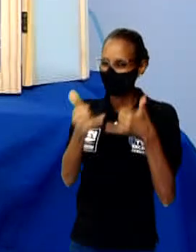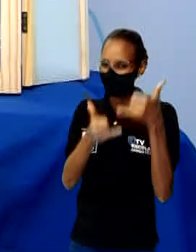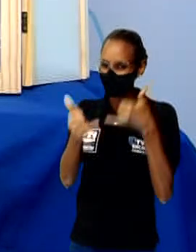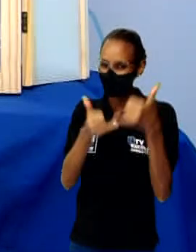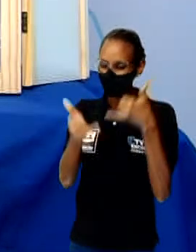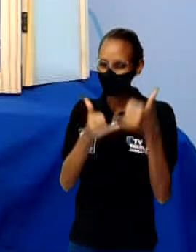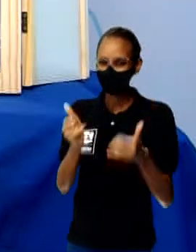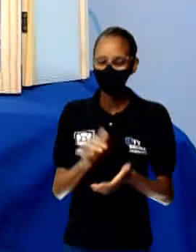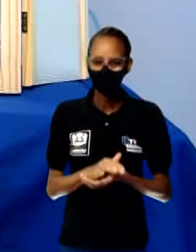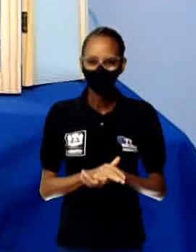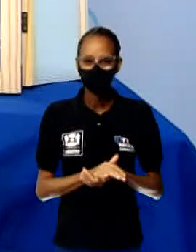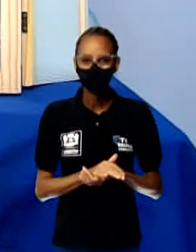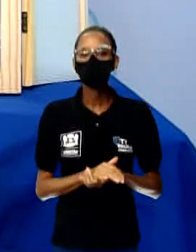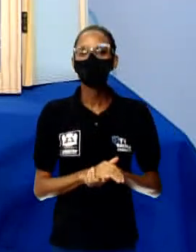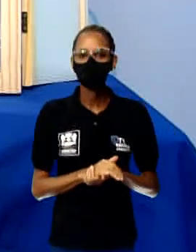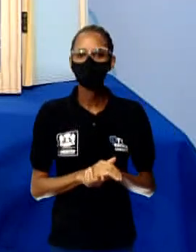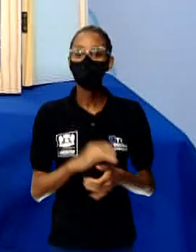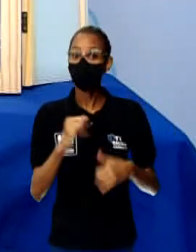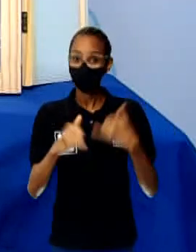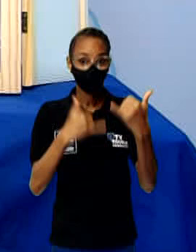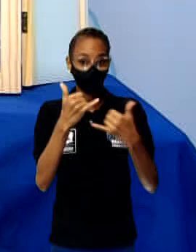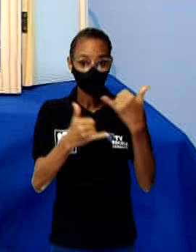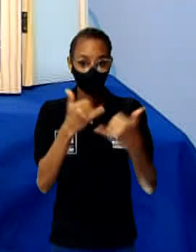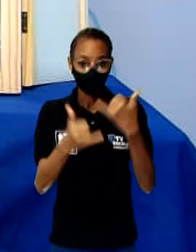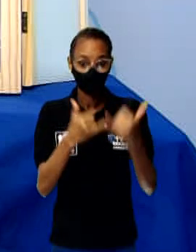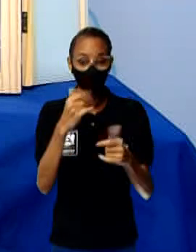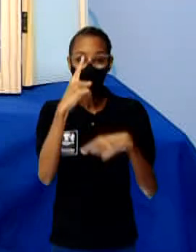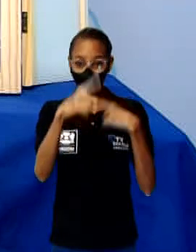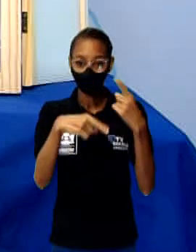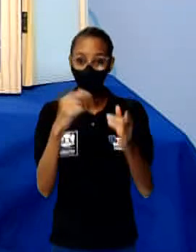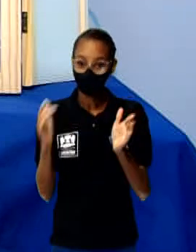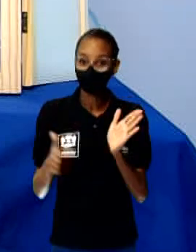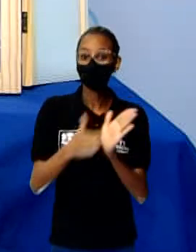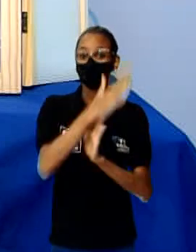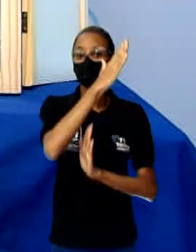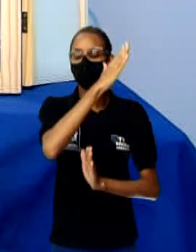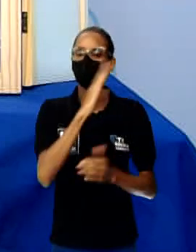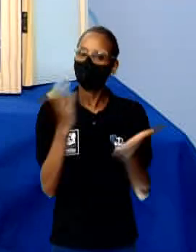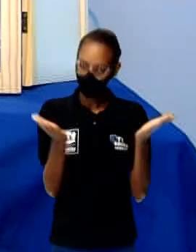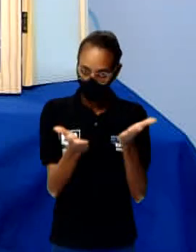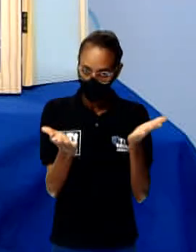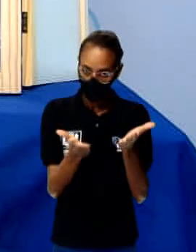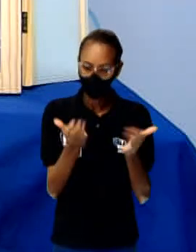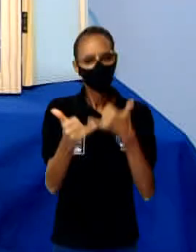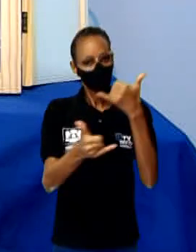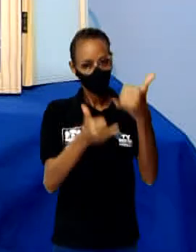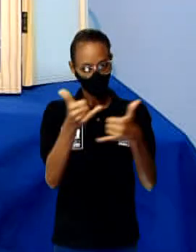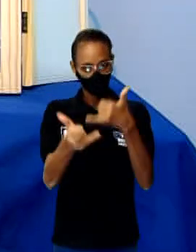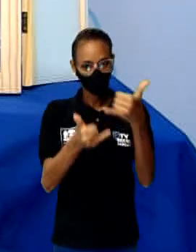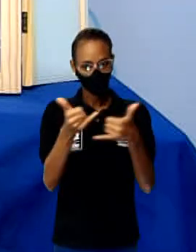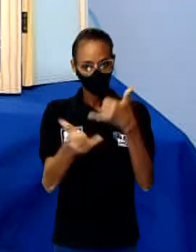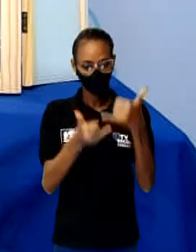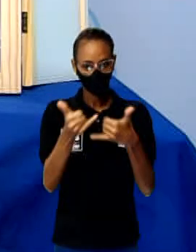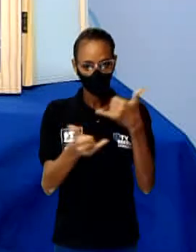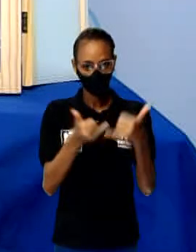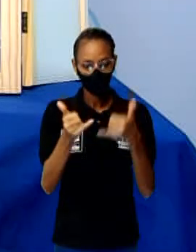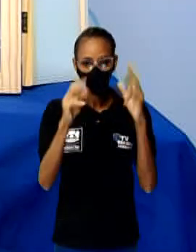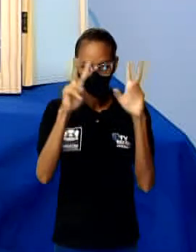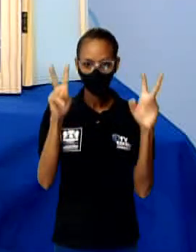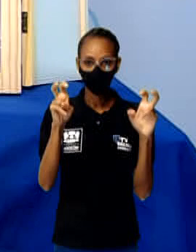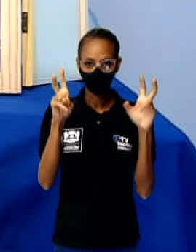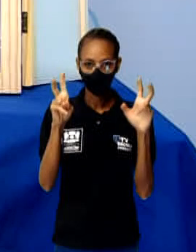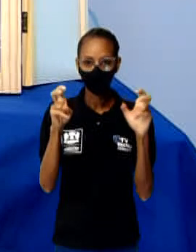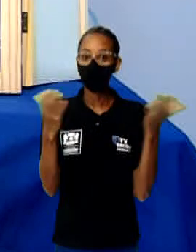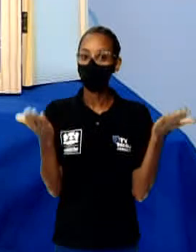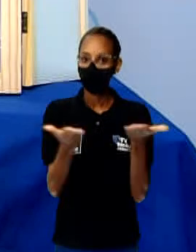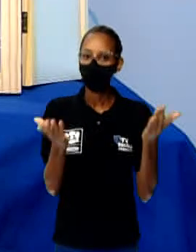brinquedos até a próxima Aventura mais Juca já que estamos falando em brinquedos eu queria até